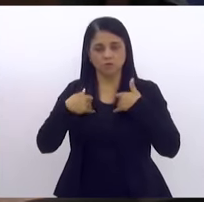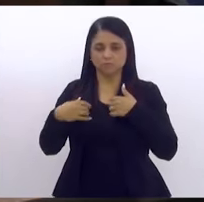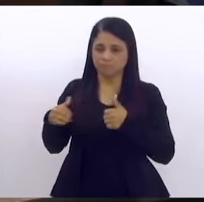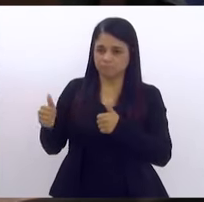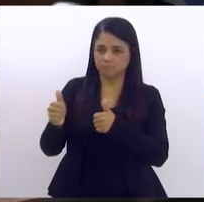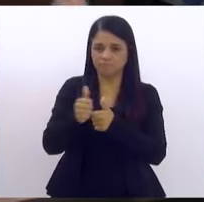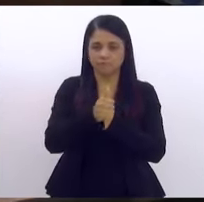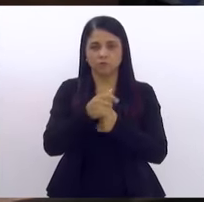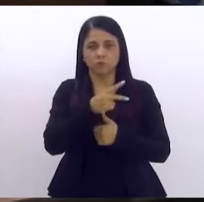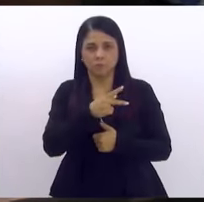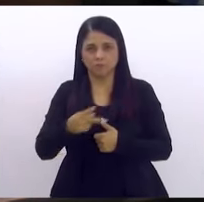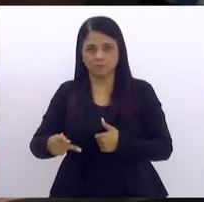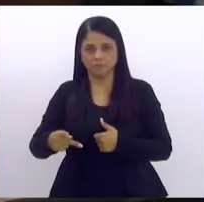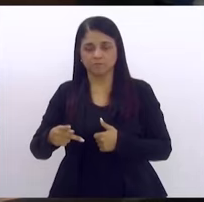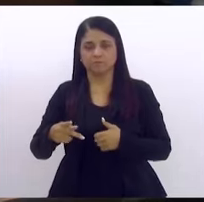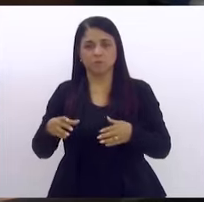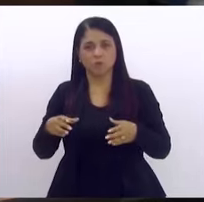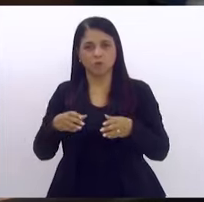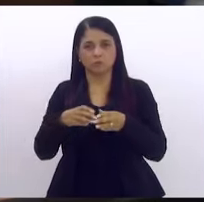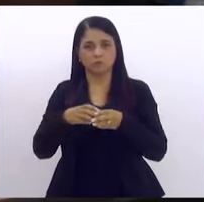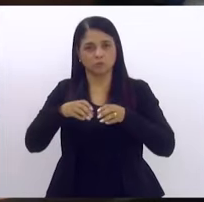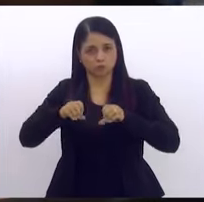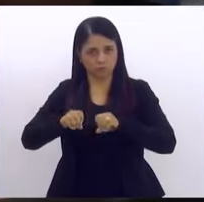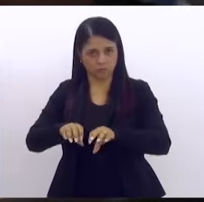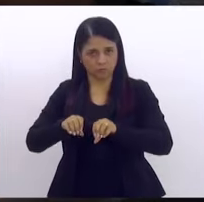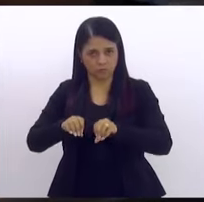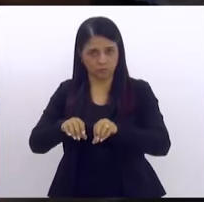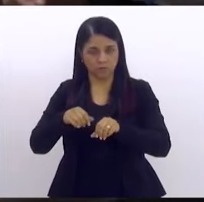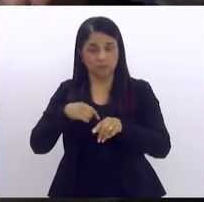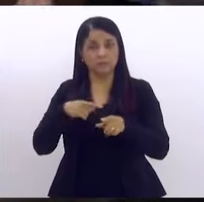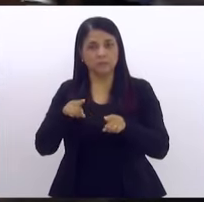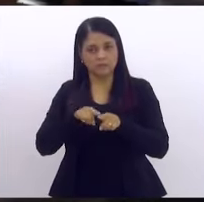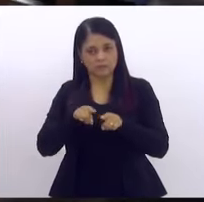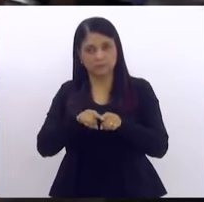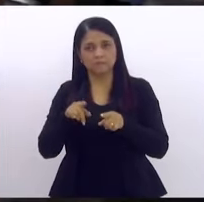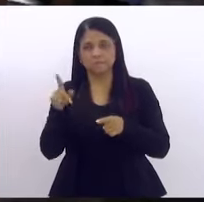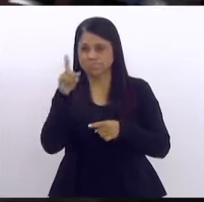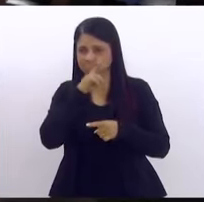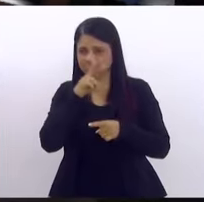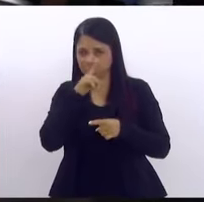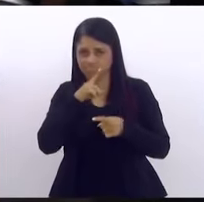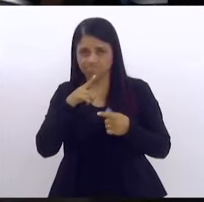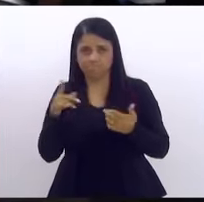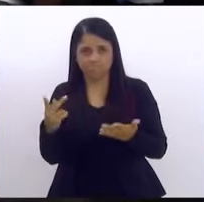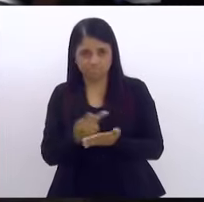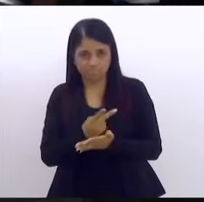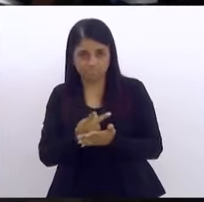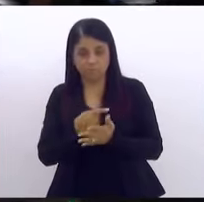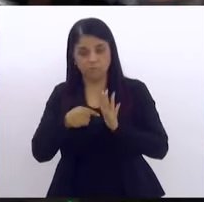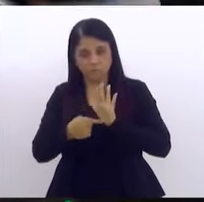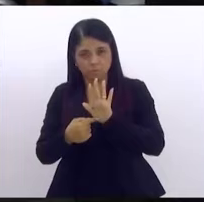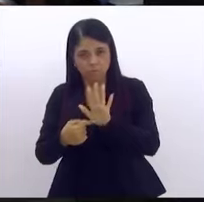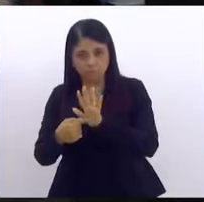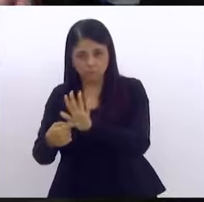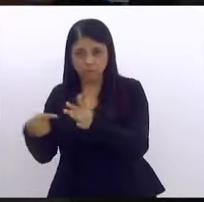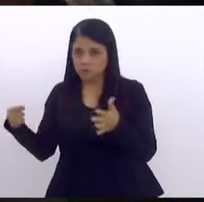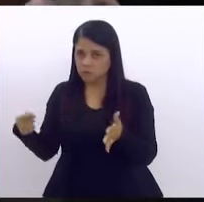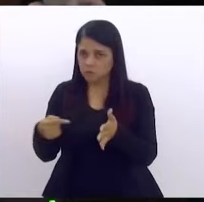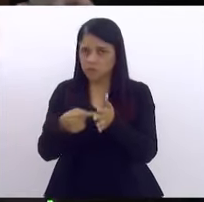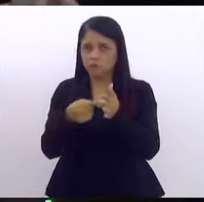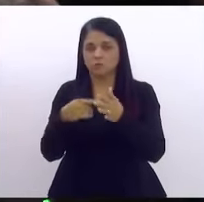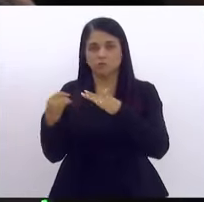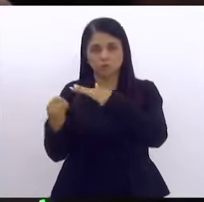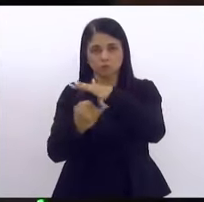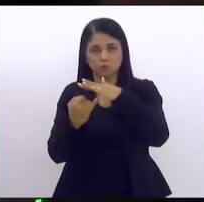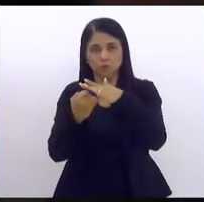da presidência da Comissão de Educação, porque não só essas irregularidades, mas muitas outras nós já apontamos, denunciamos aos órgãos